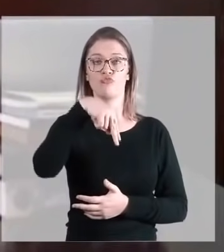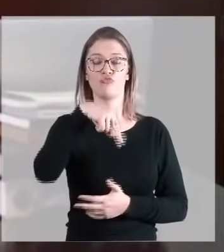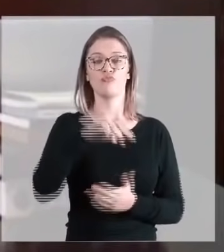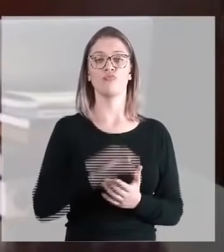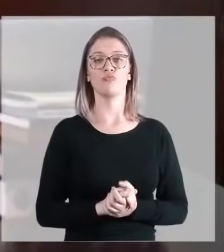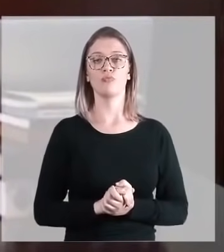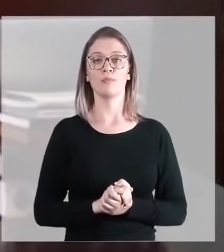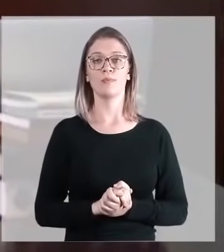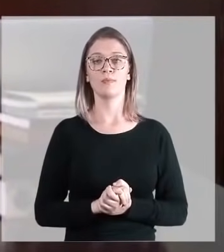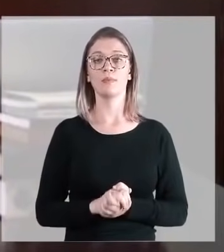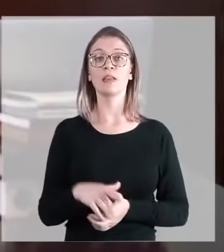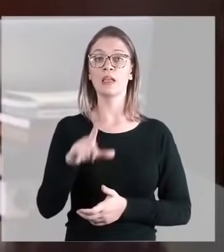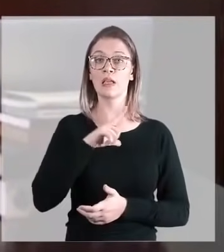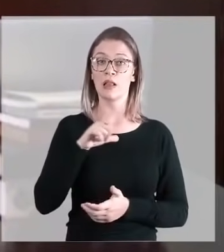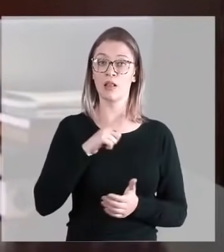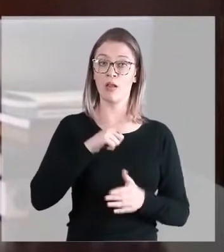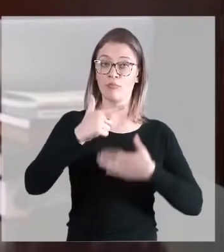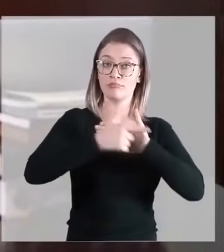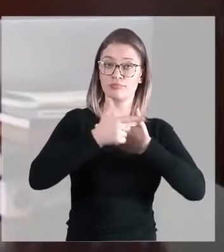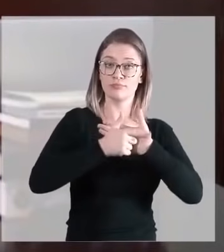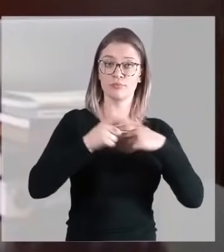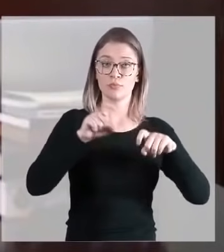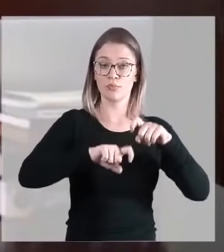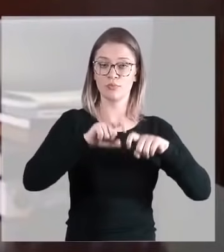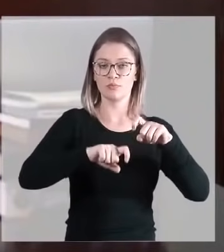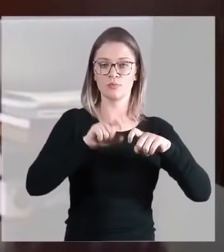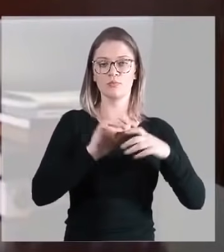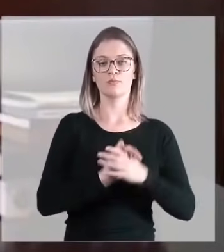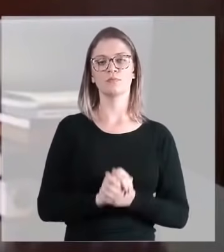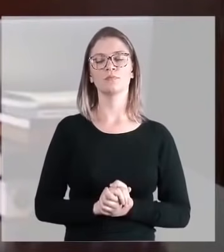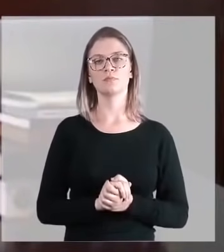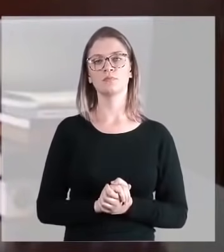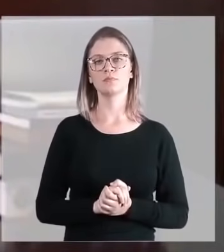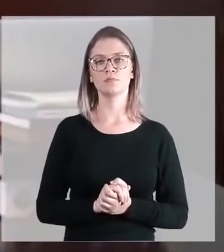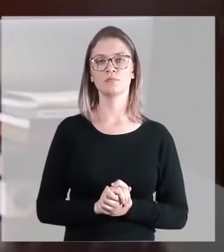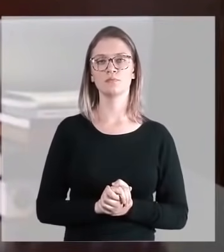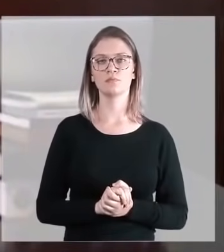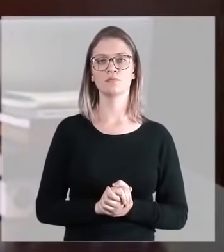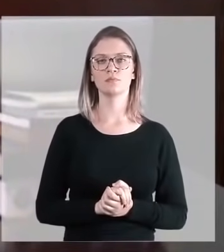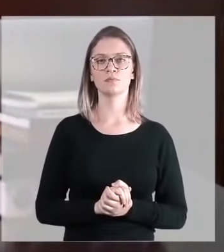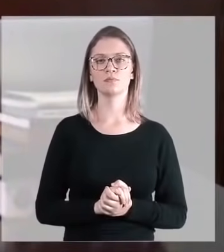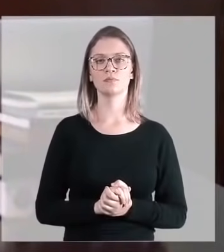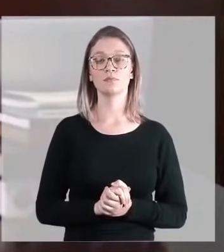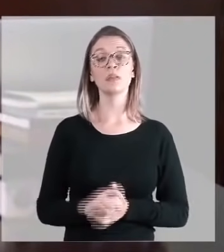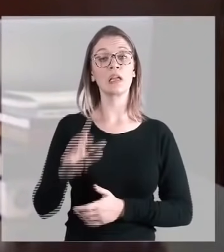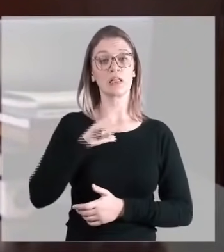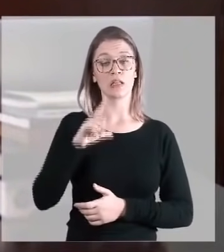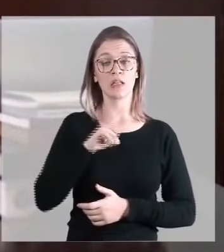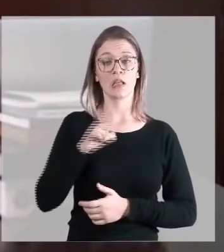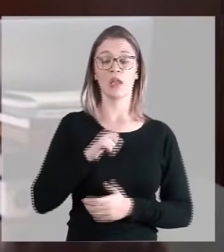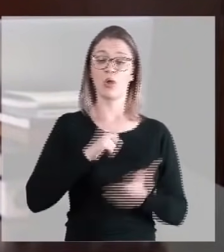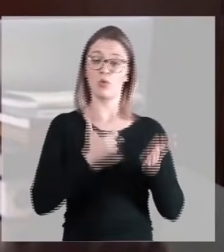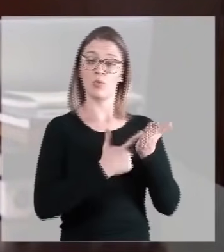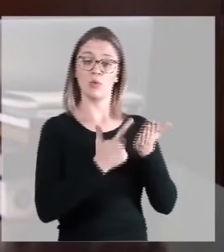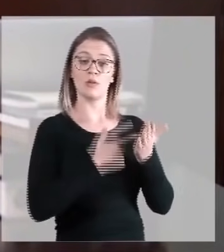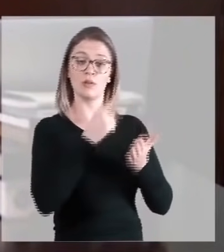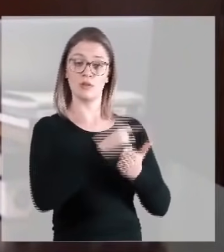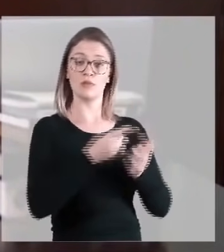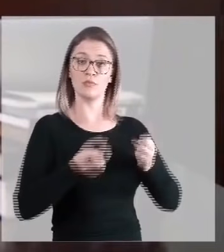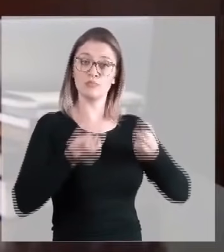que é Os Papéis Sexuais, assinado pela Patricia Tucker e por ele, né, Dr. John Money. Aqui o Dr. John Money nos conta esse